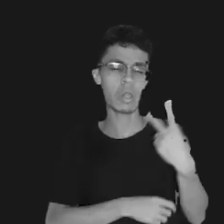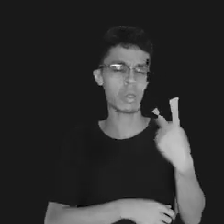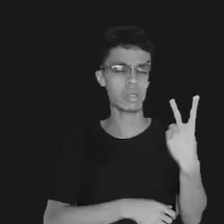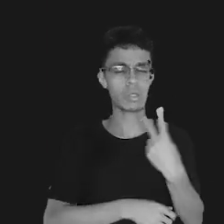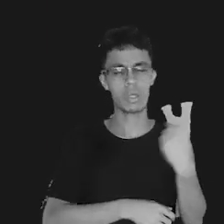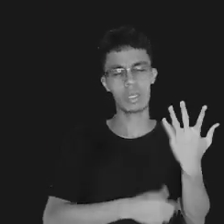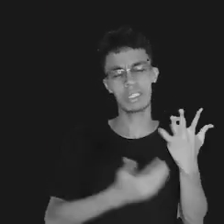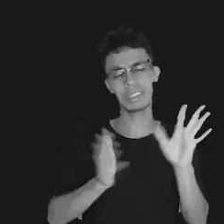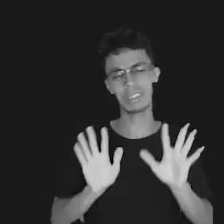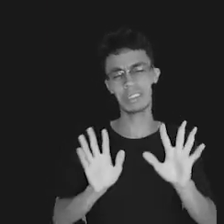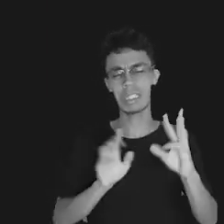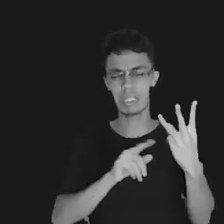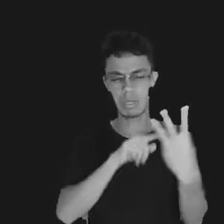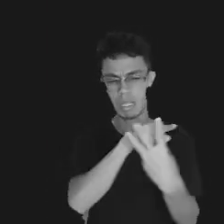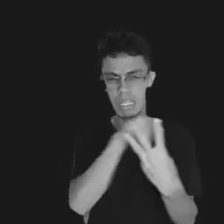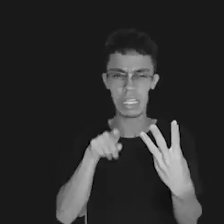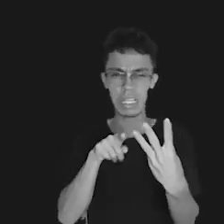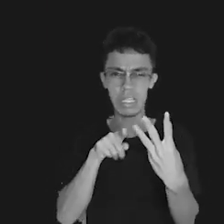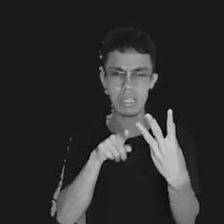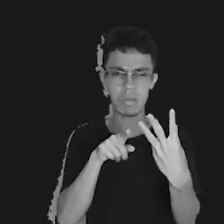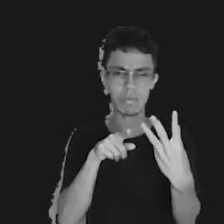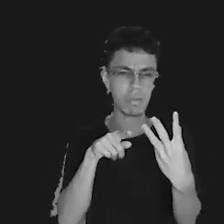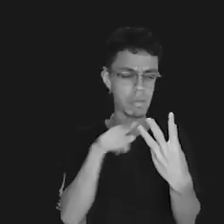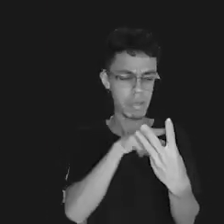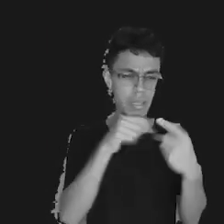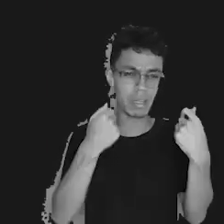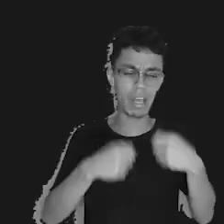Não deveríamos ser 3? 3?